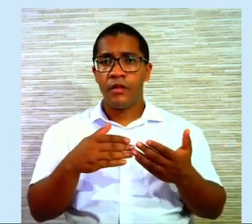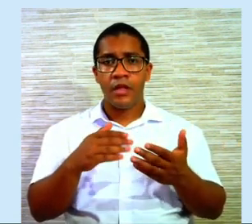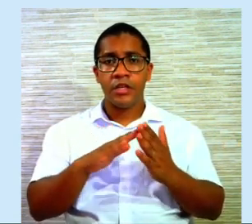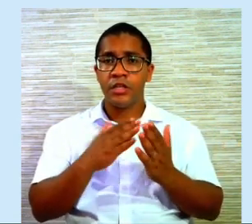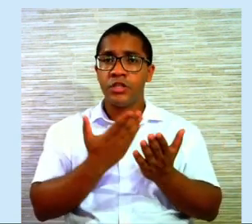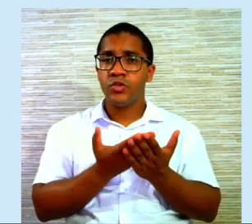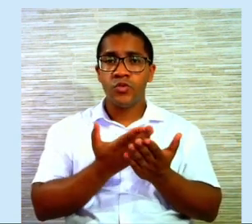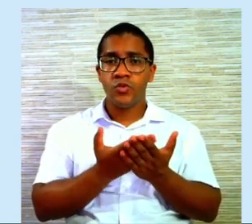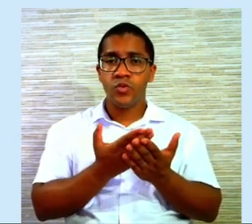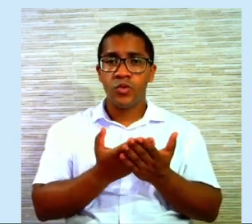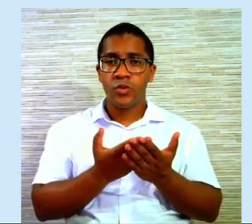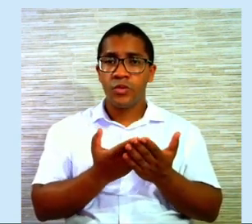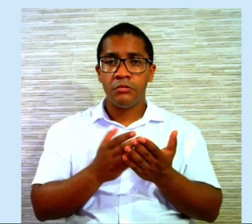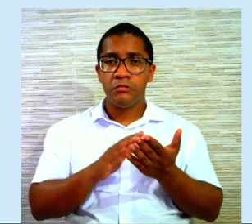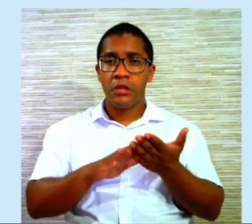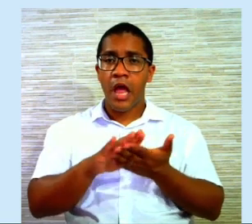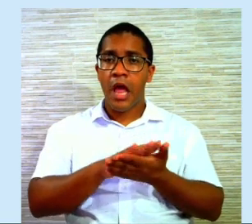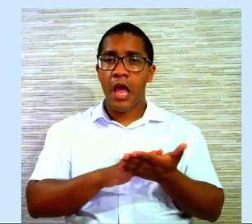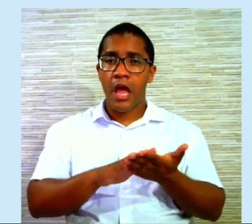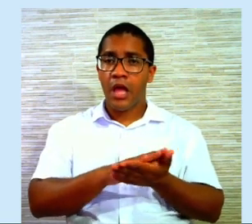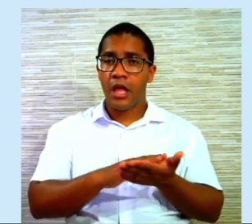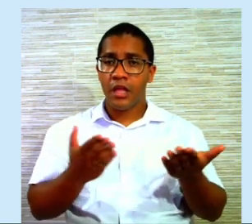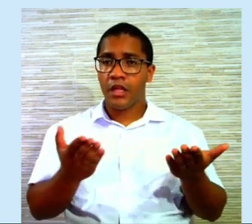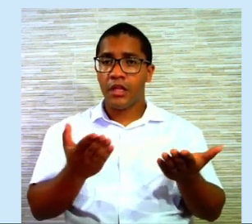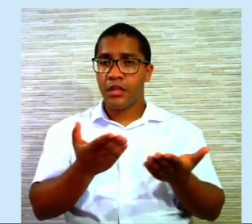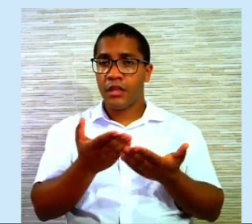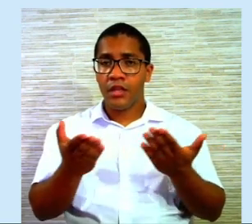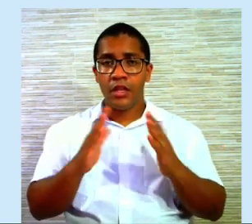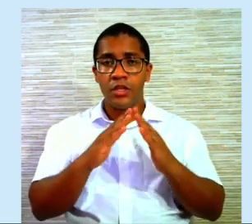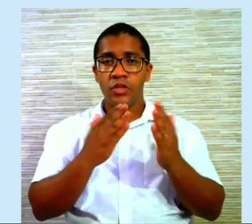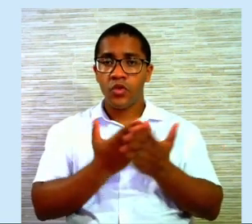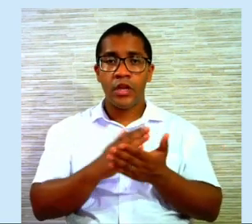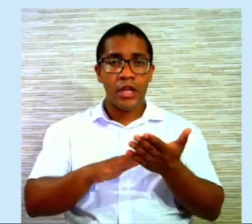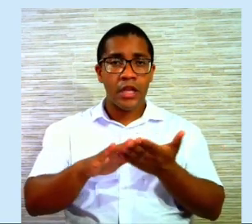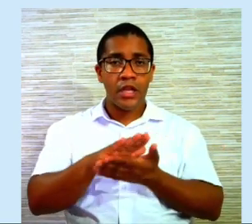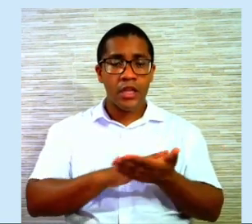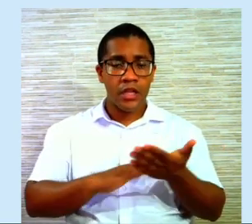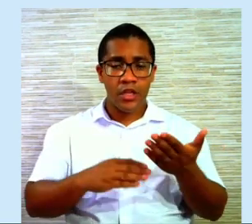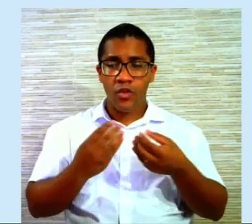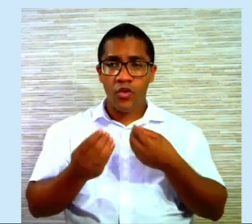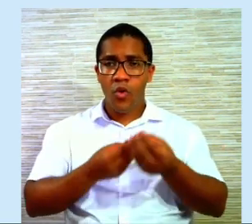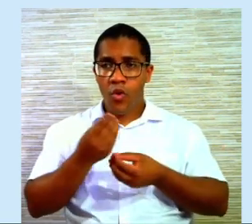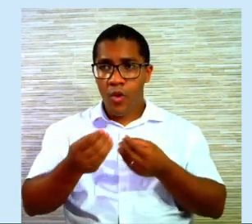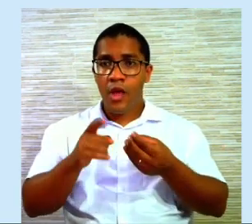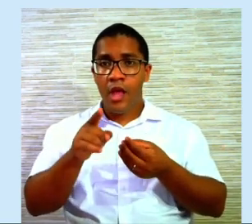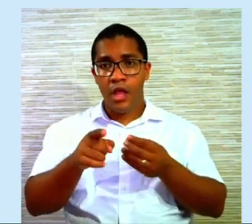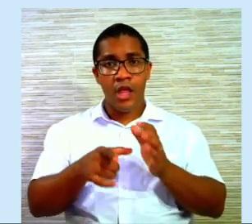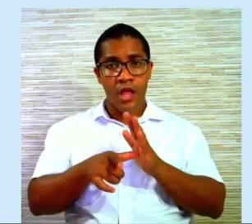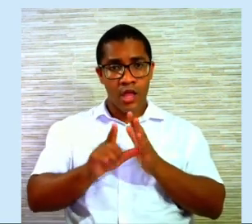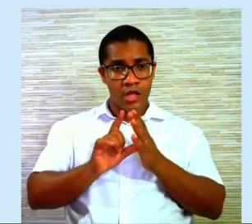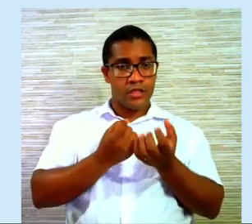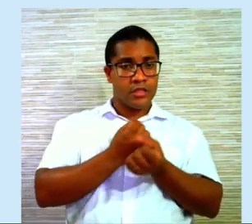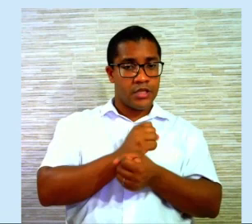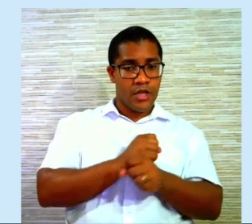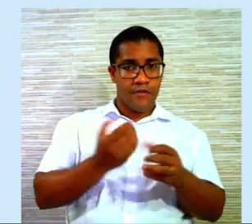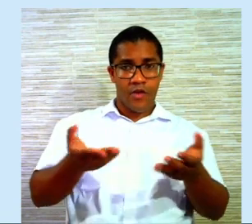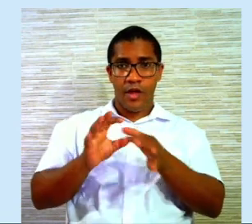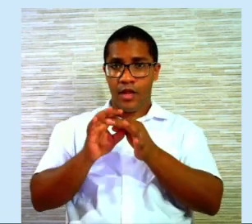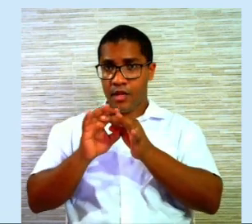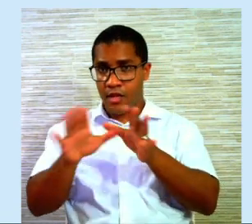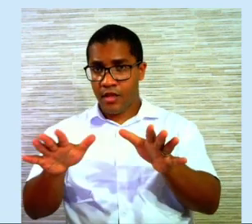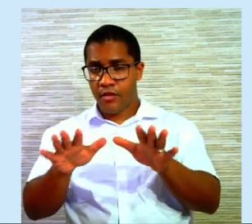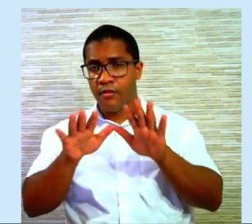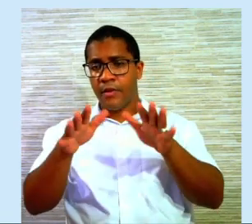Sem alfabetização. O Estado se preocupou de planejar. Libertou-se. Eu vou ficar